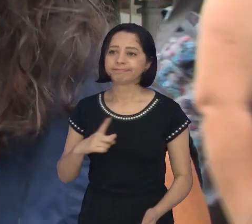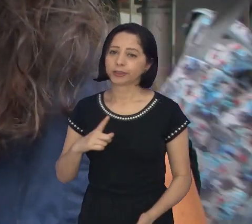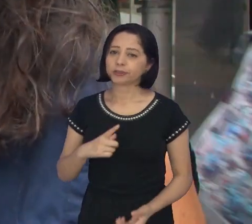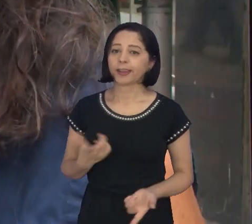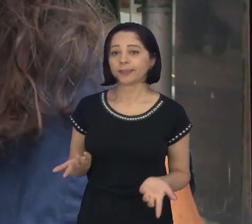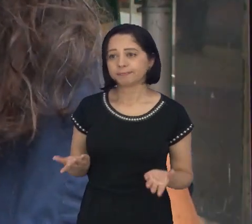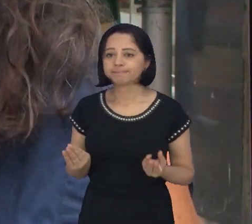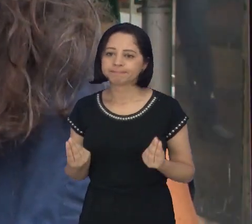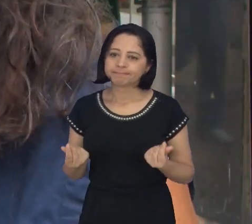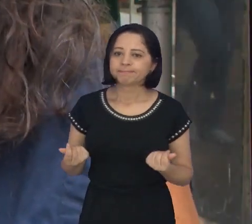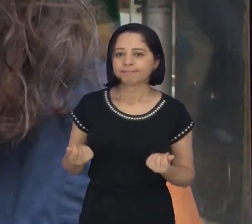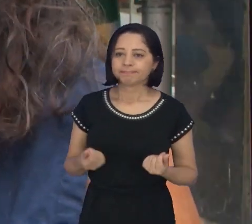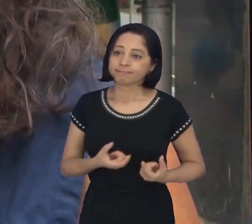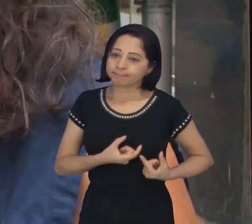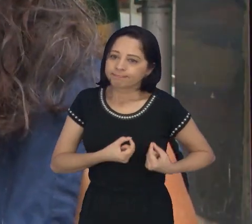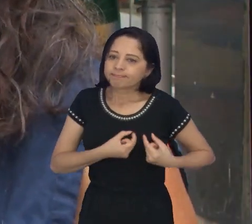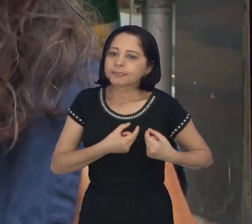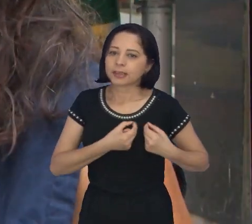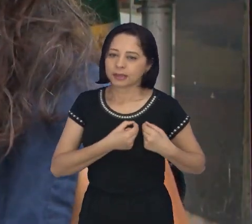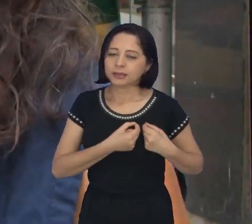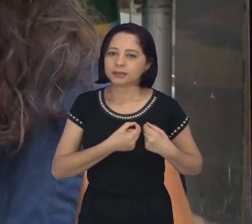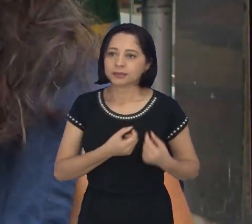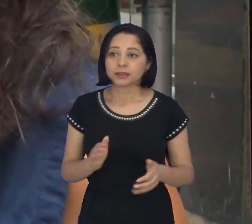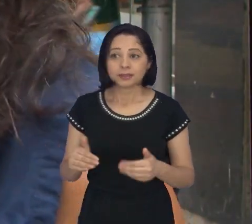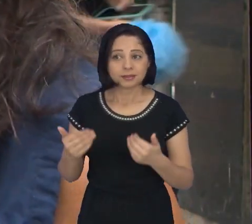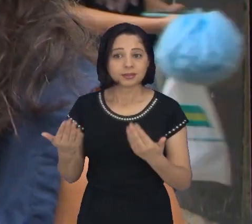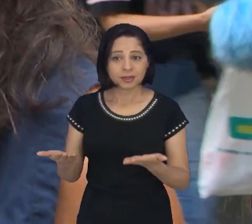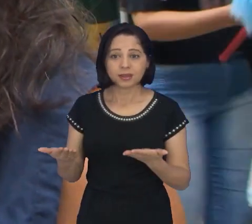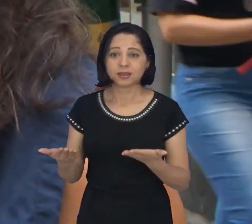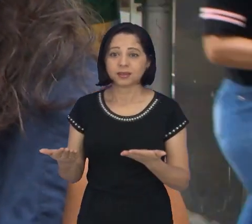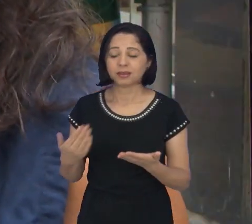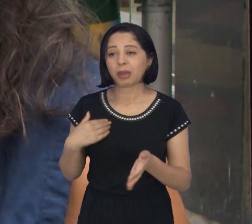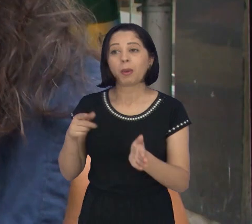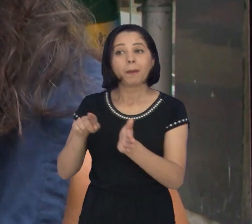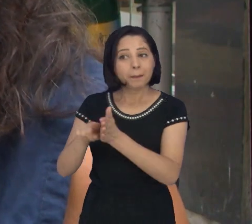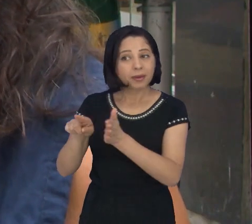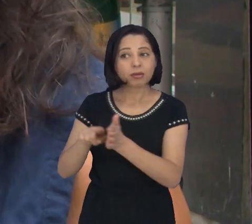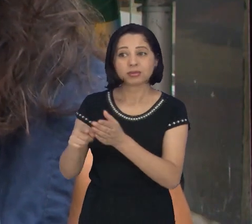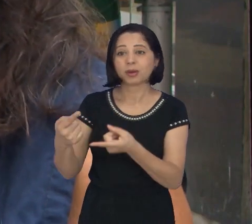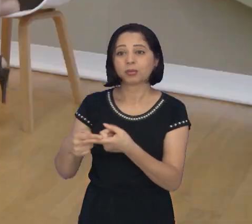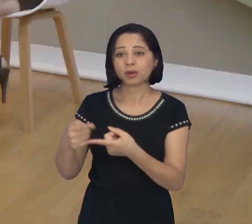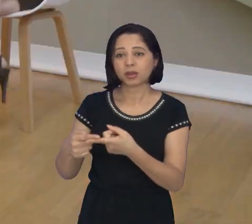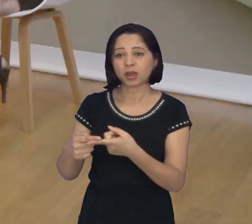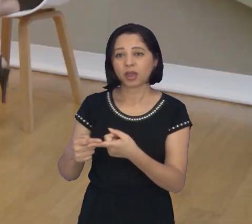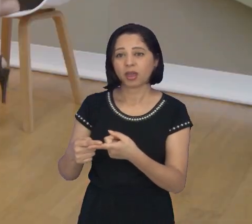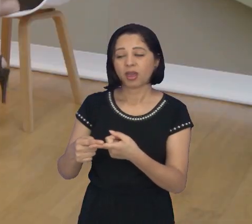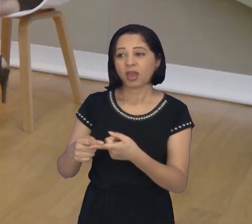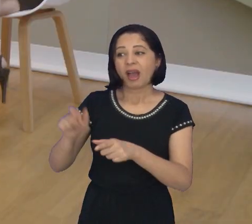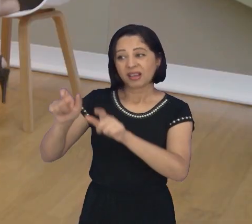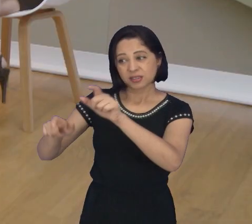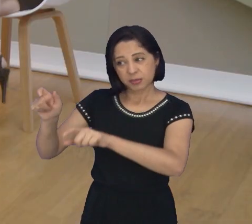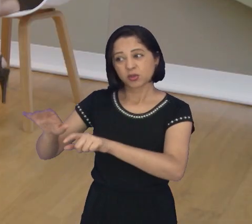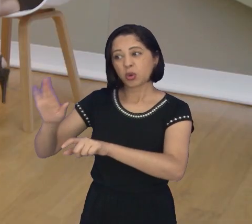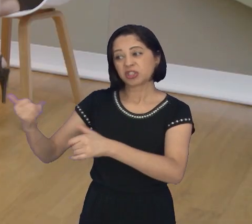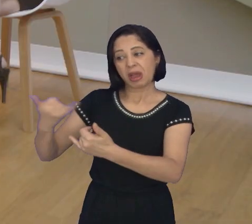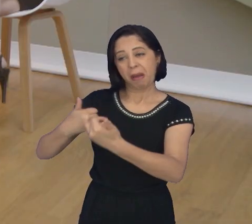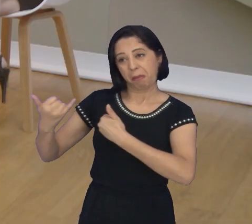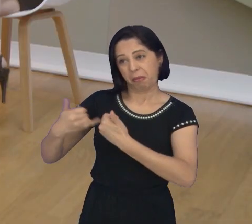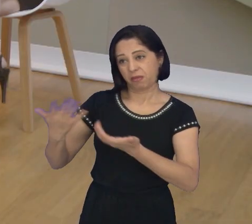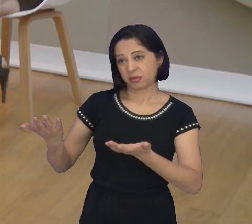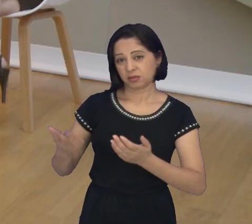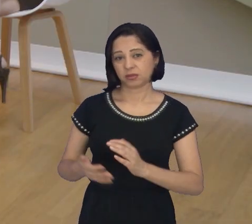com câncer. Então, essa é a minha pergunta, porque várias pessoas já me comentaram